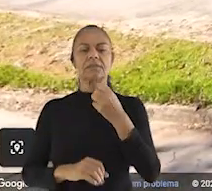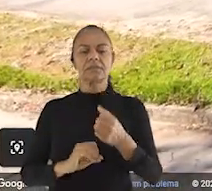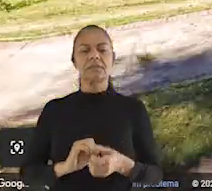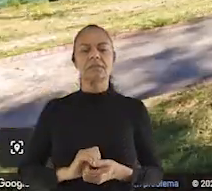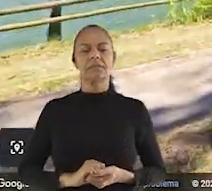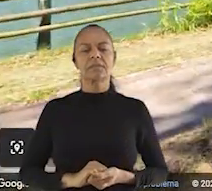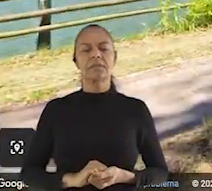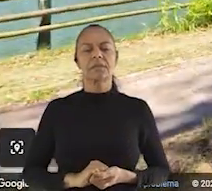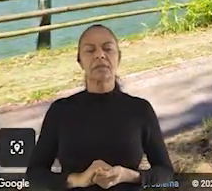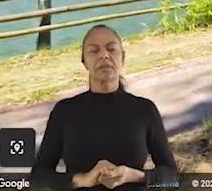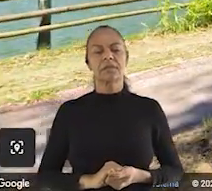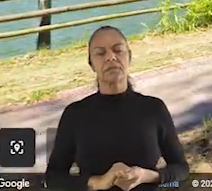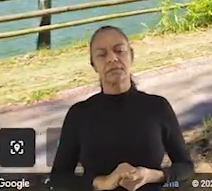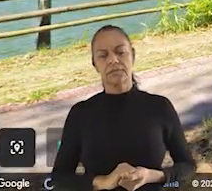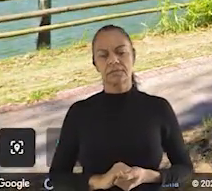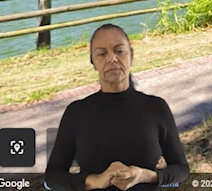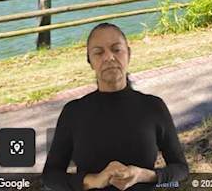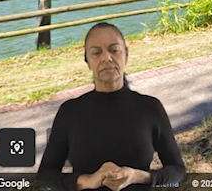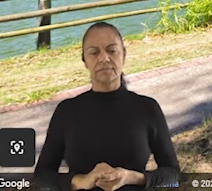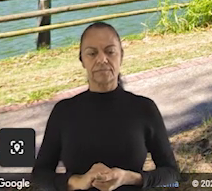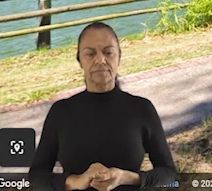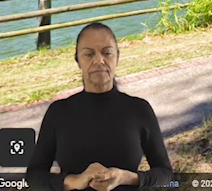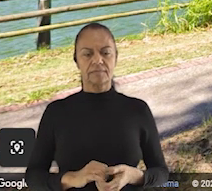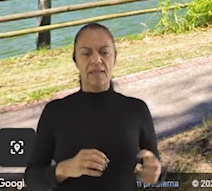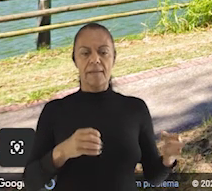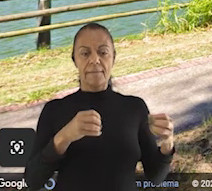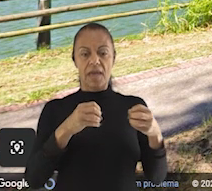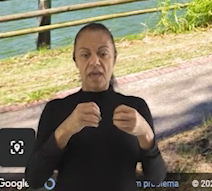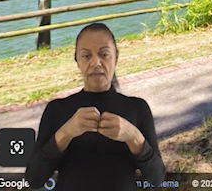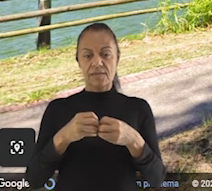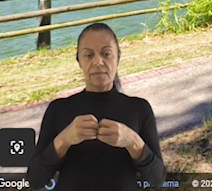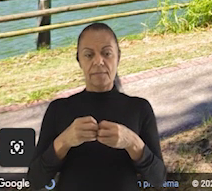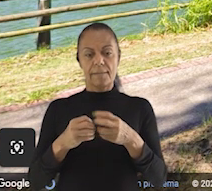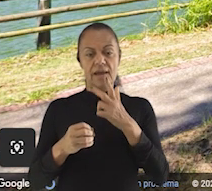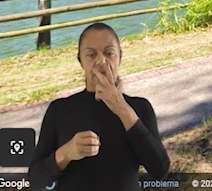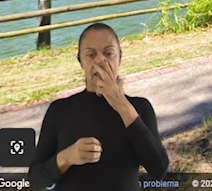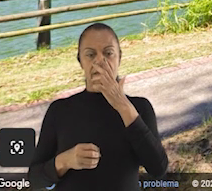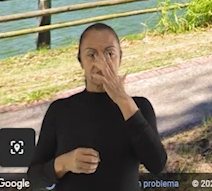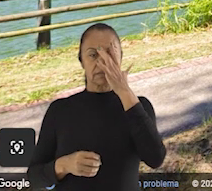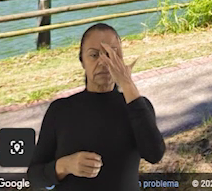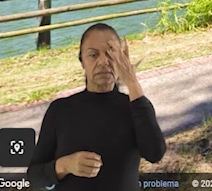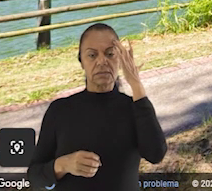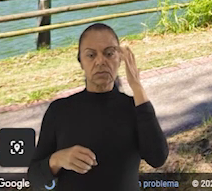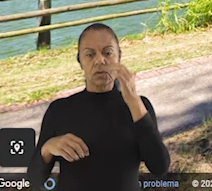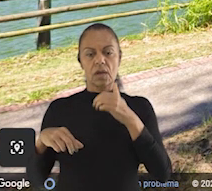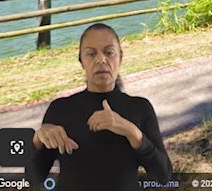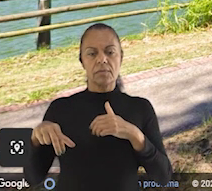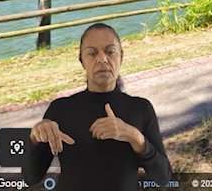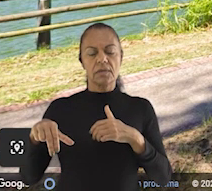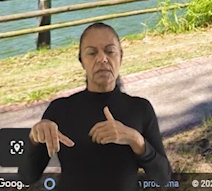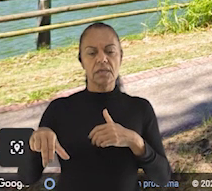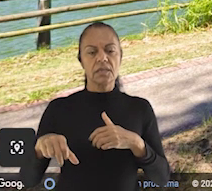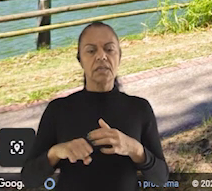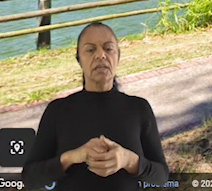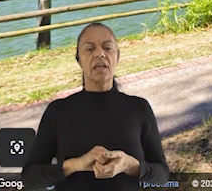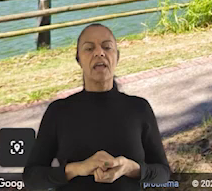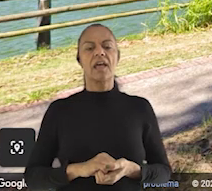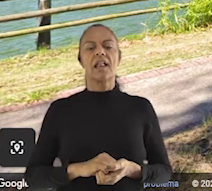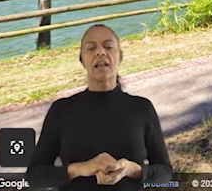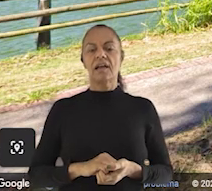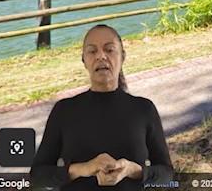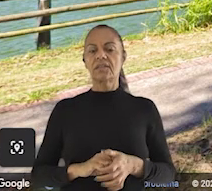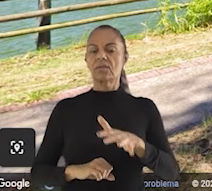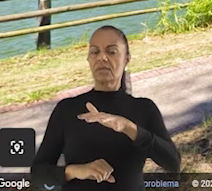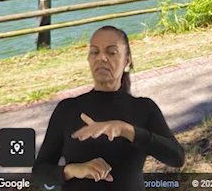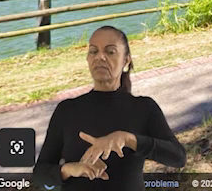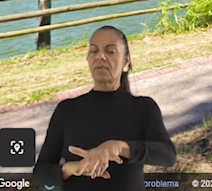bem bonito, aqui ó, nesse canto, perto de onde está a pessoinha passando. Tem um espaço que é legal para